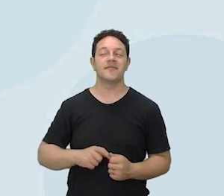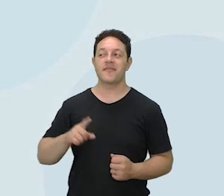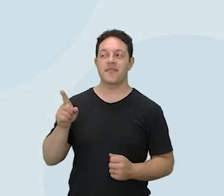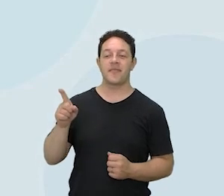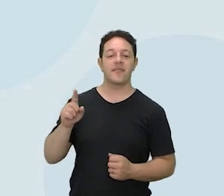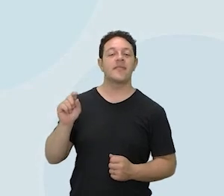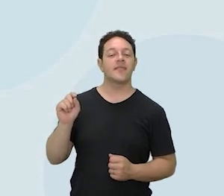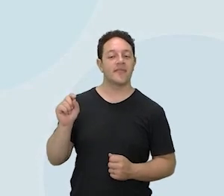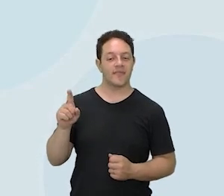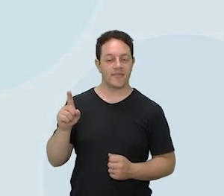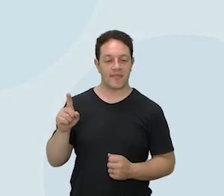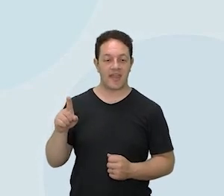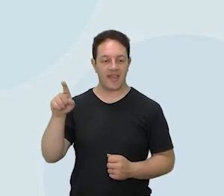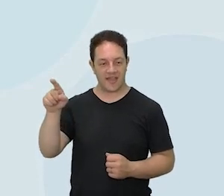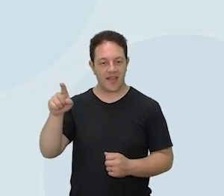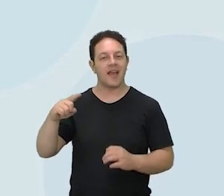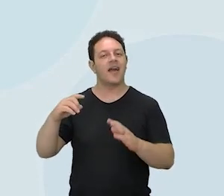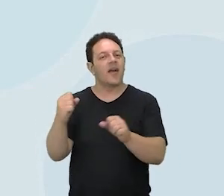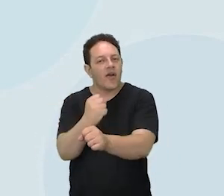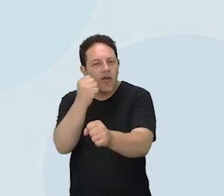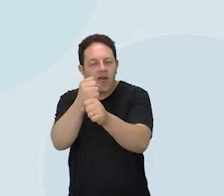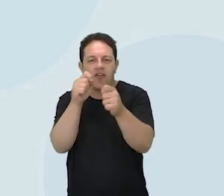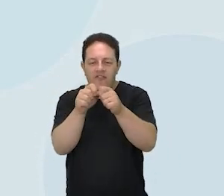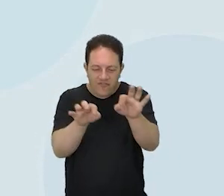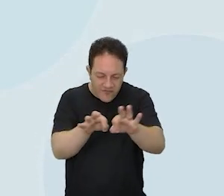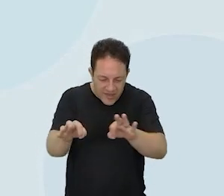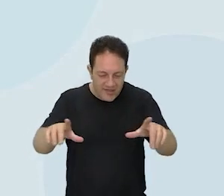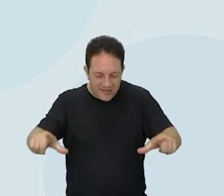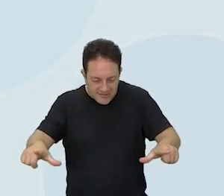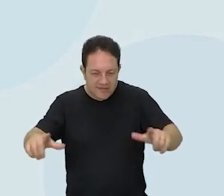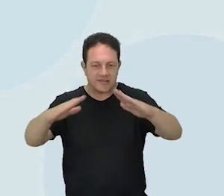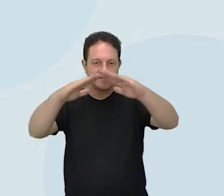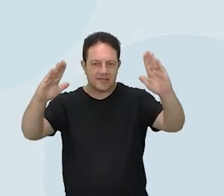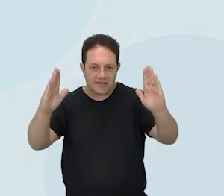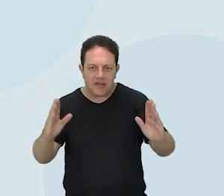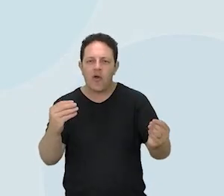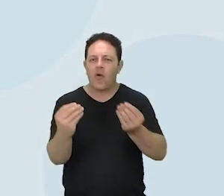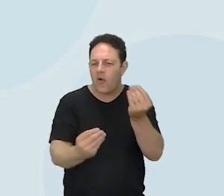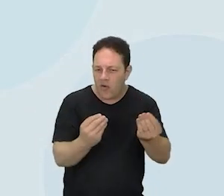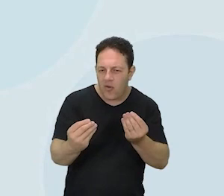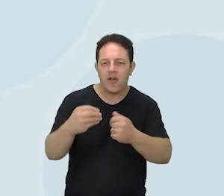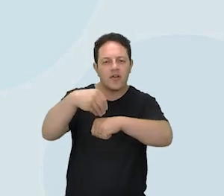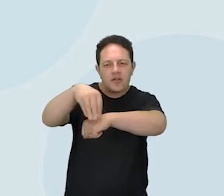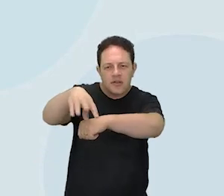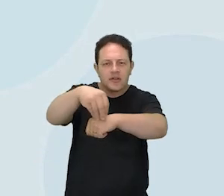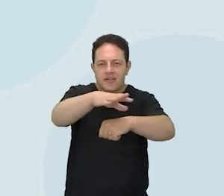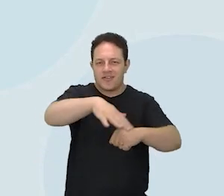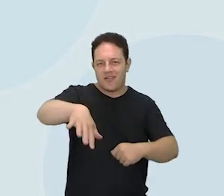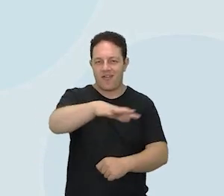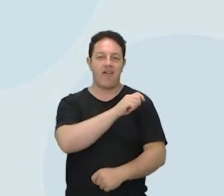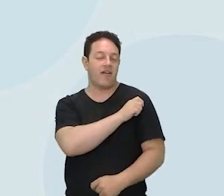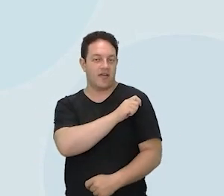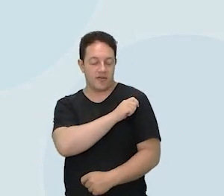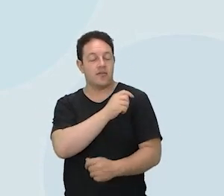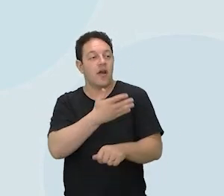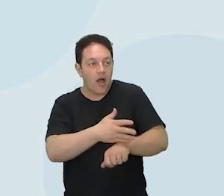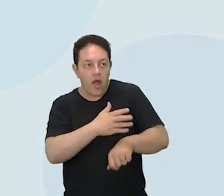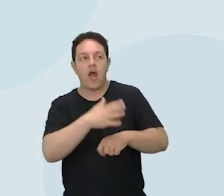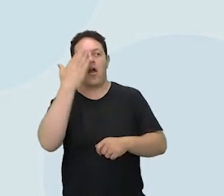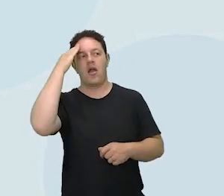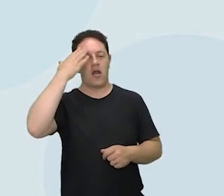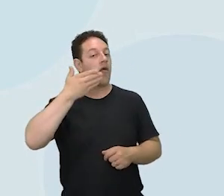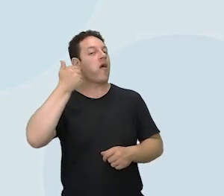Aqui a construção da maquete, as orientações que eles passaram aos alunos,